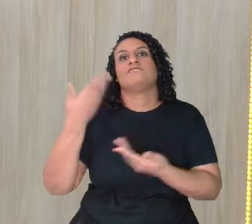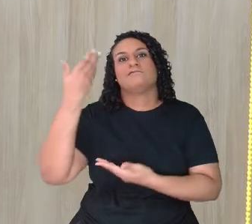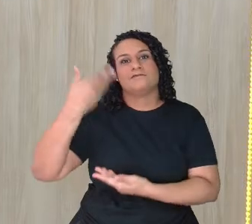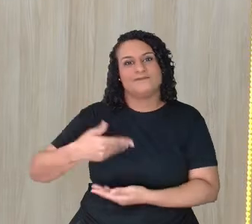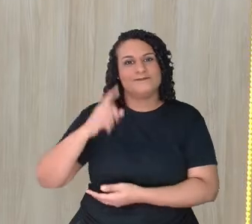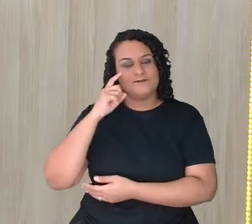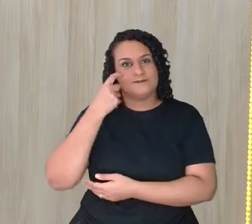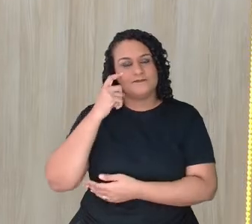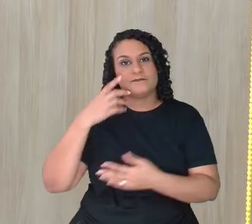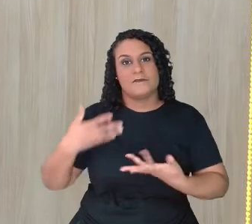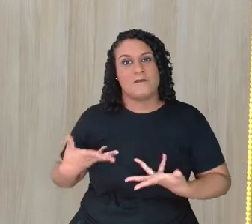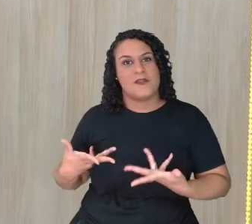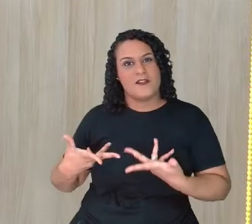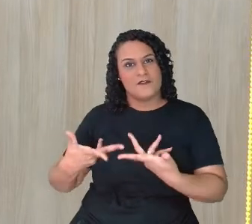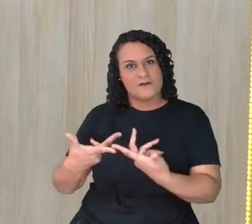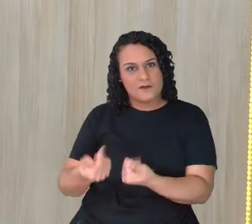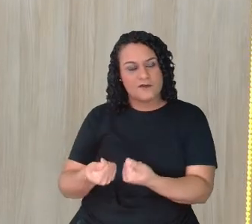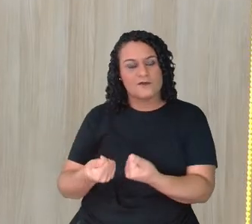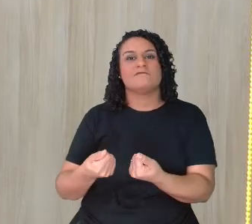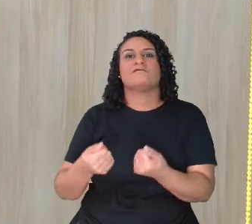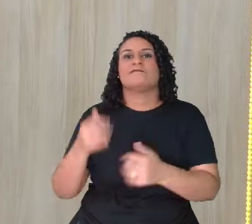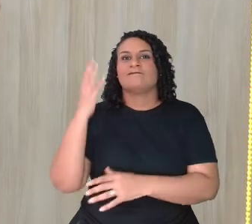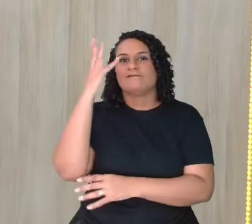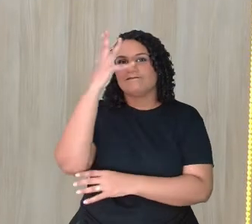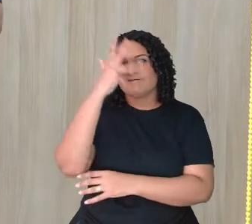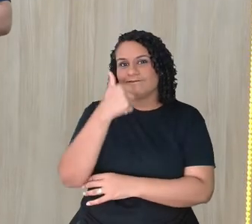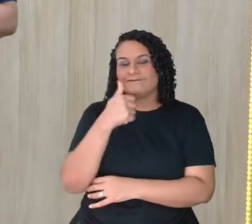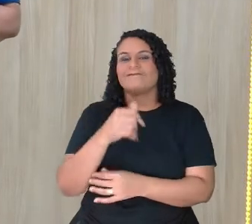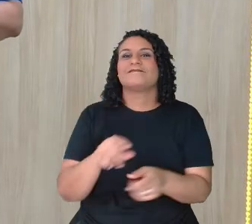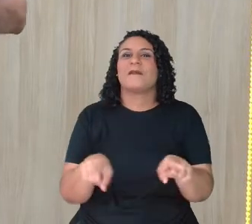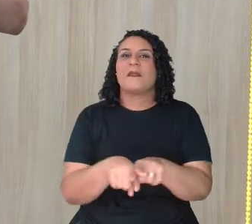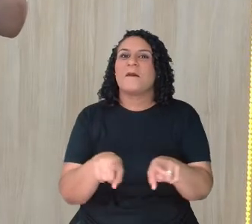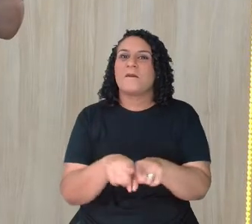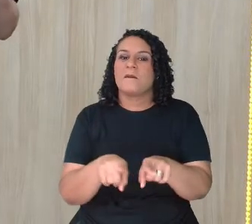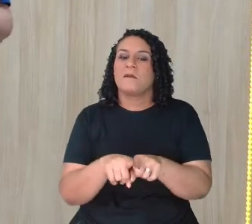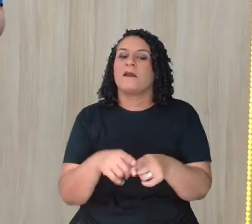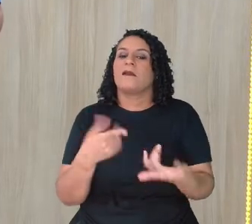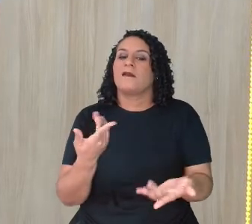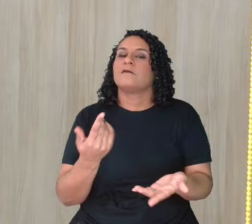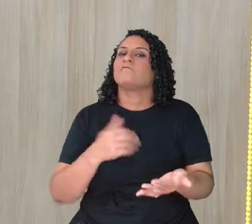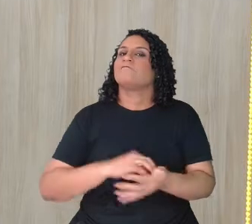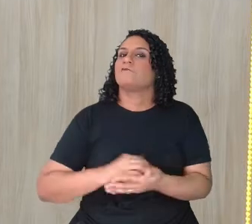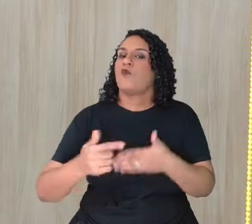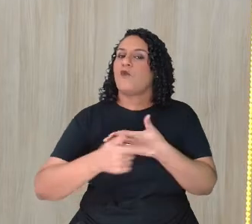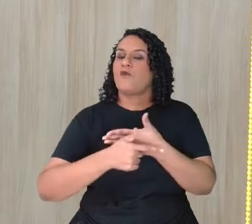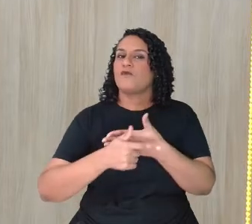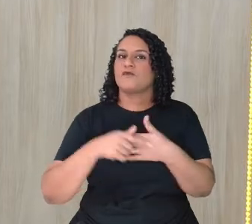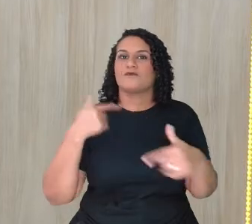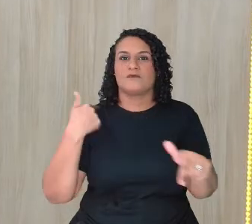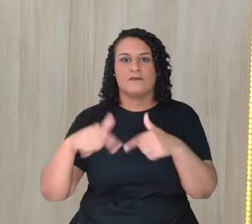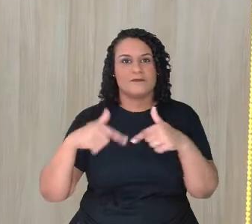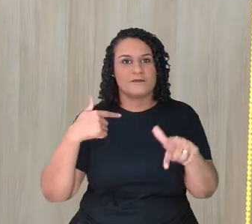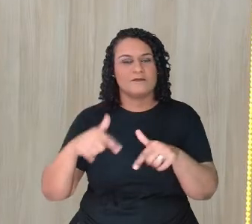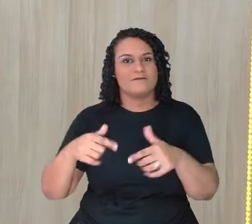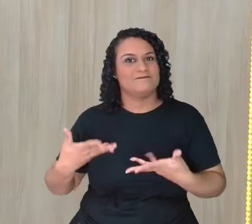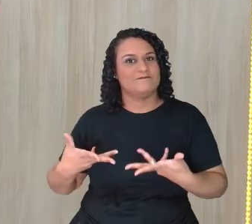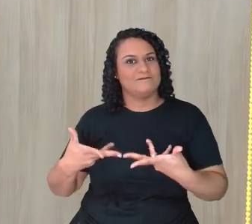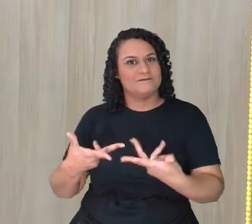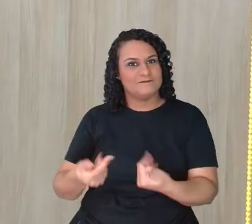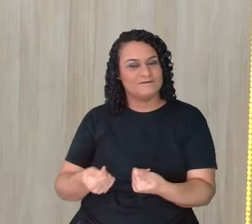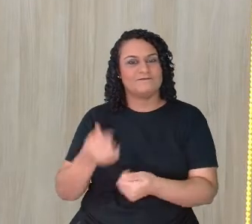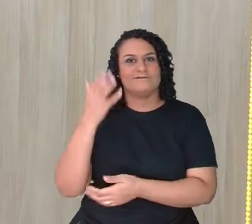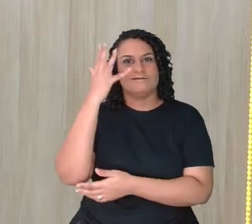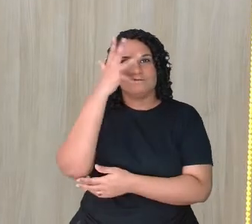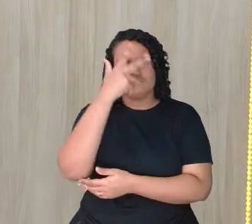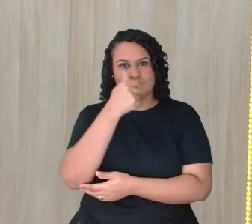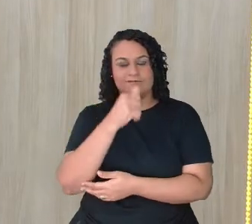aqui, maravilhinda, fazendo um trabalho maravilhindo, não é? Maravilhoso e lindo, não é? Maravilhoso,